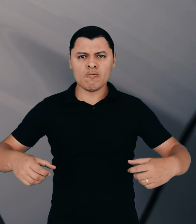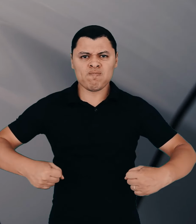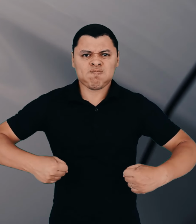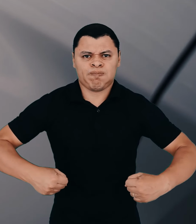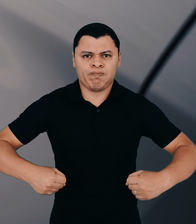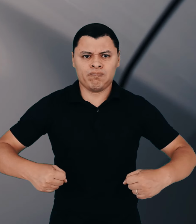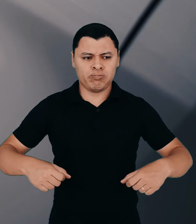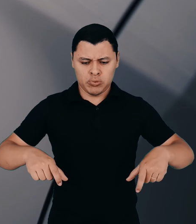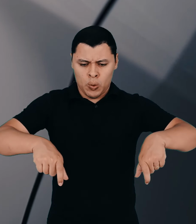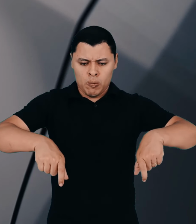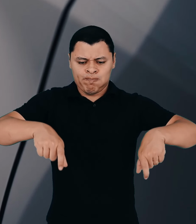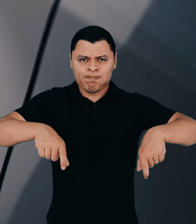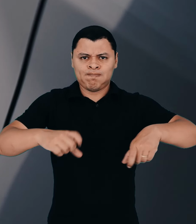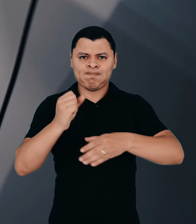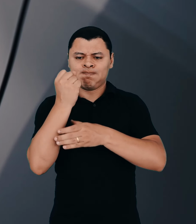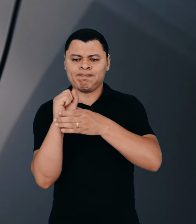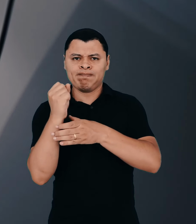uma suspensão já